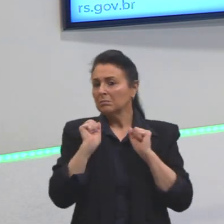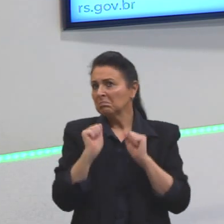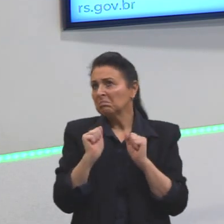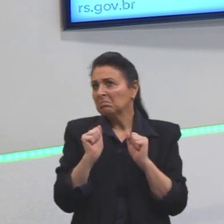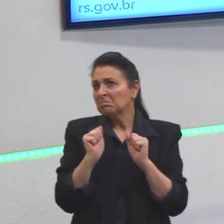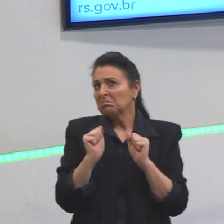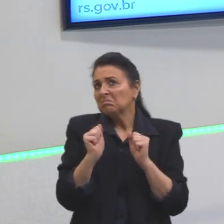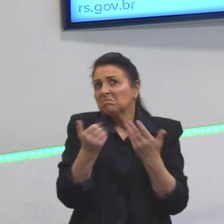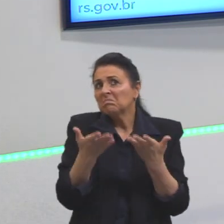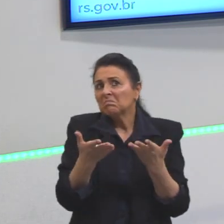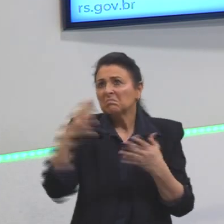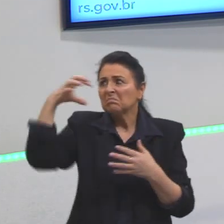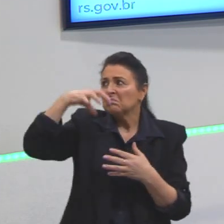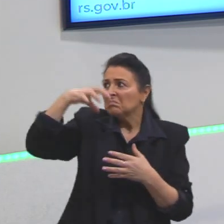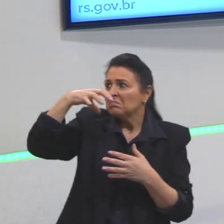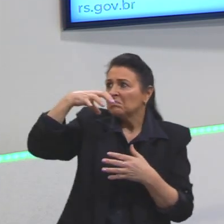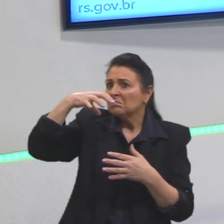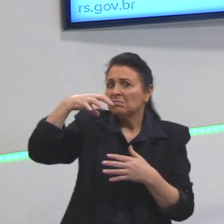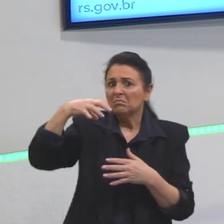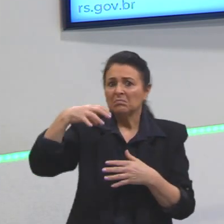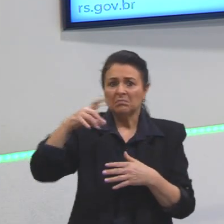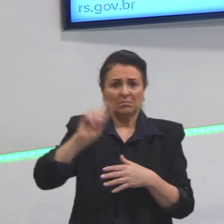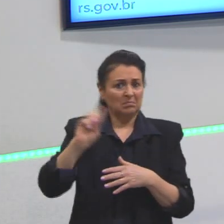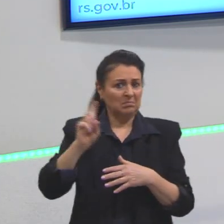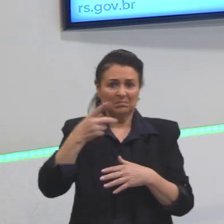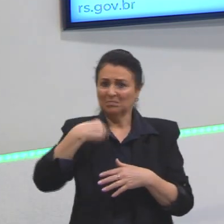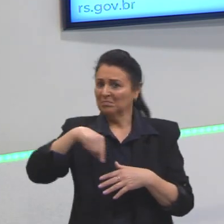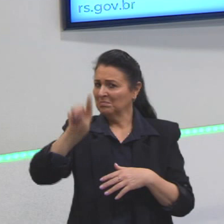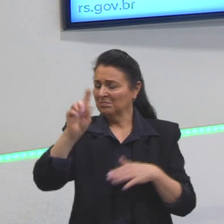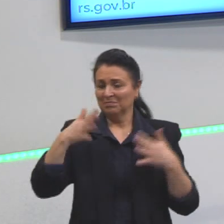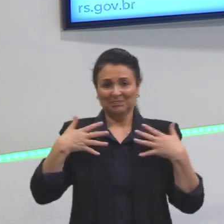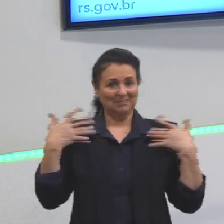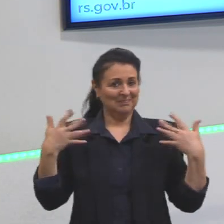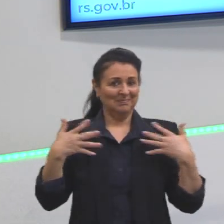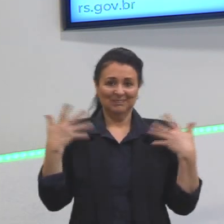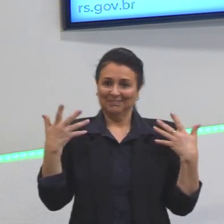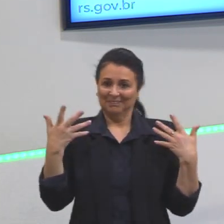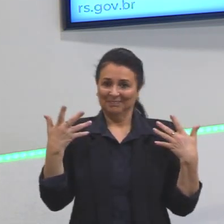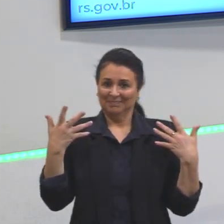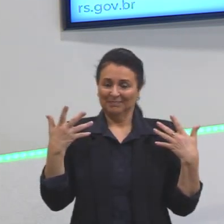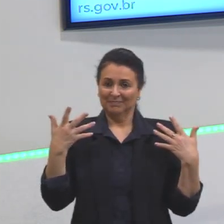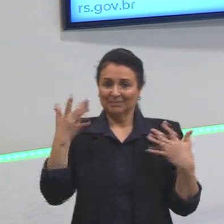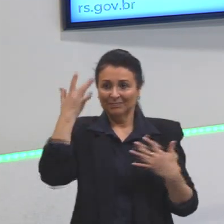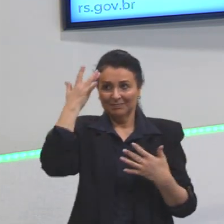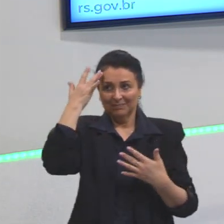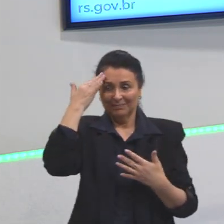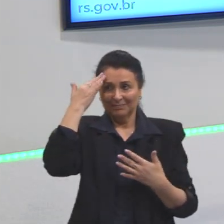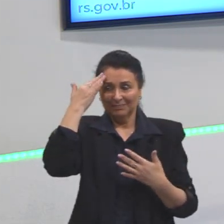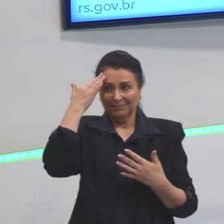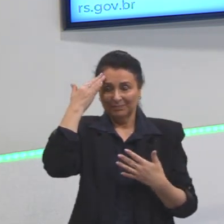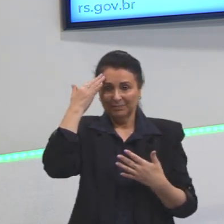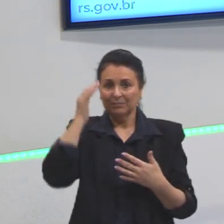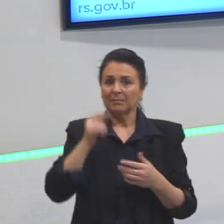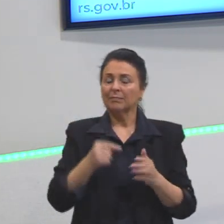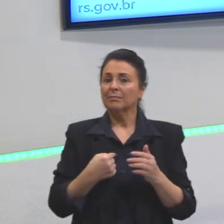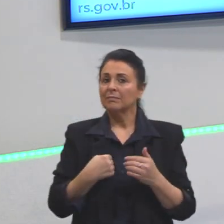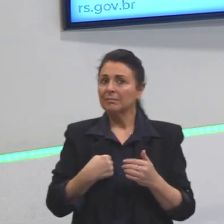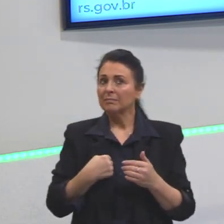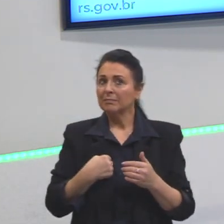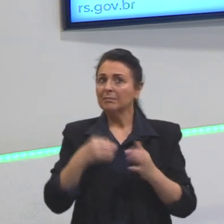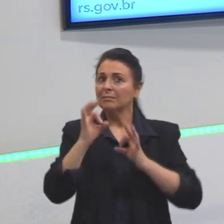esteja chovendo. Pode ser que aconteça alguma outra coisa e eu não possa passear. Então, a previsão é